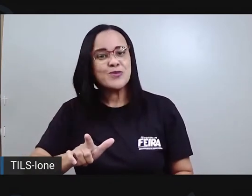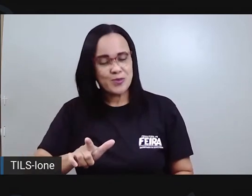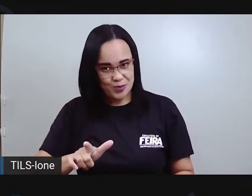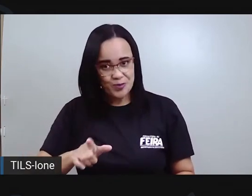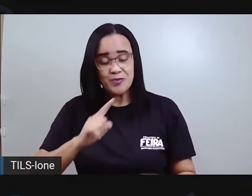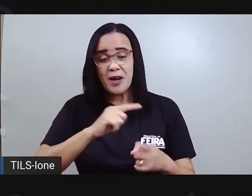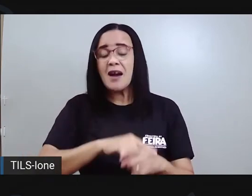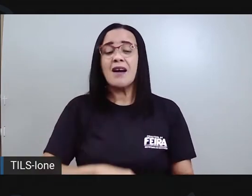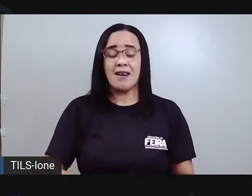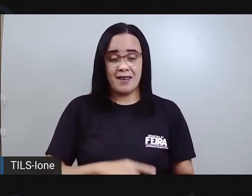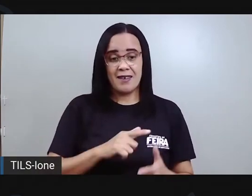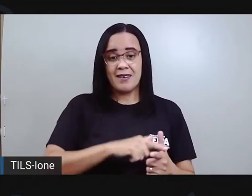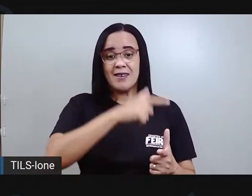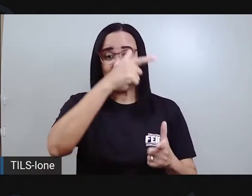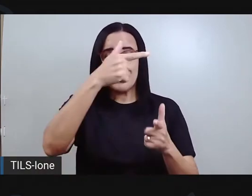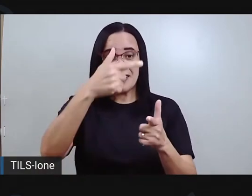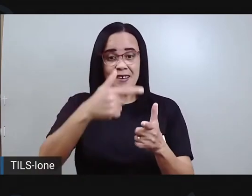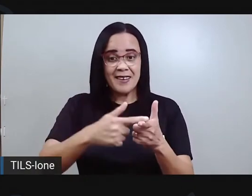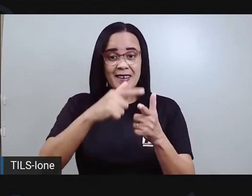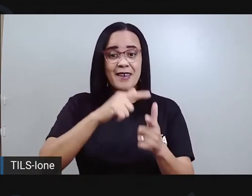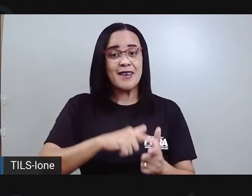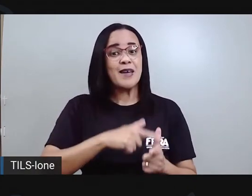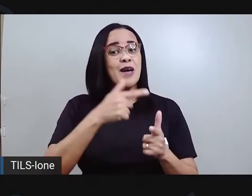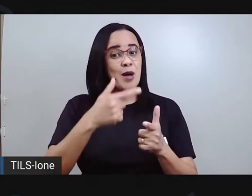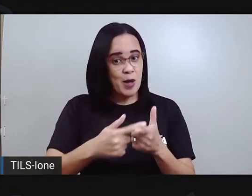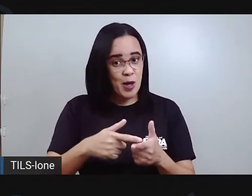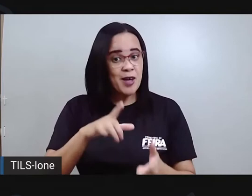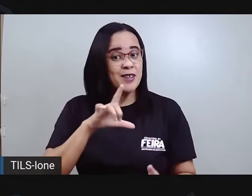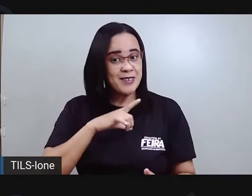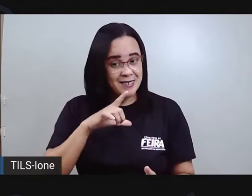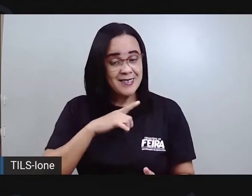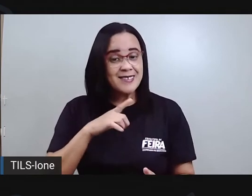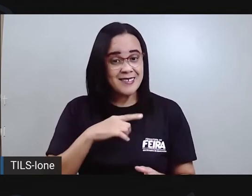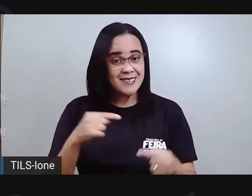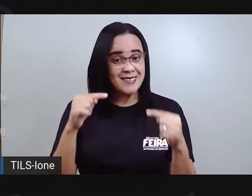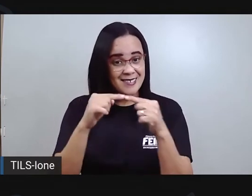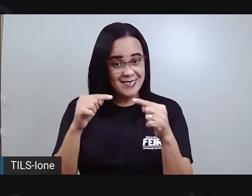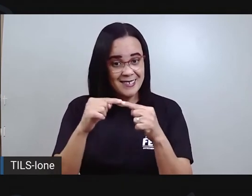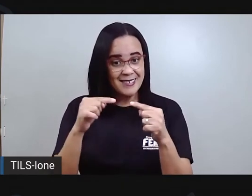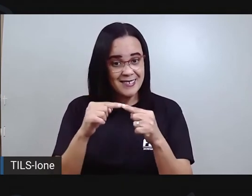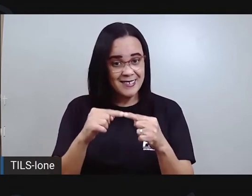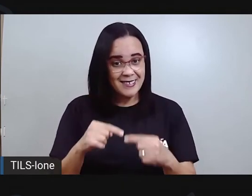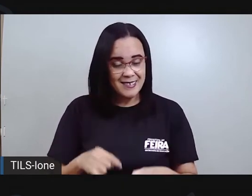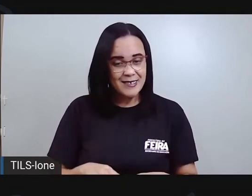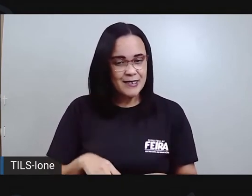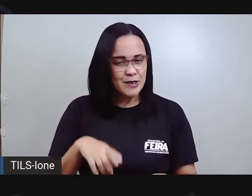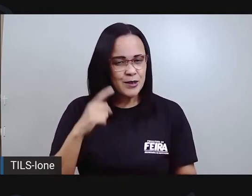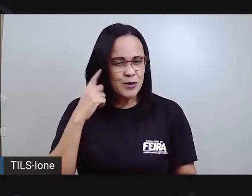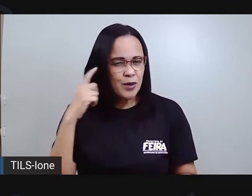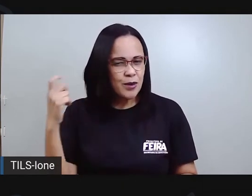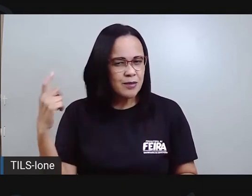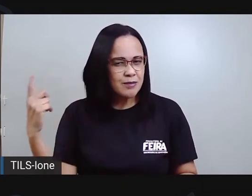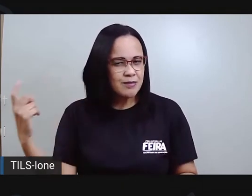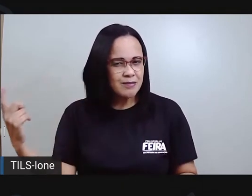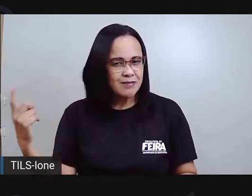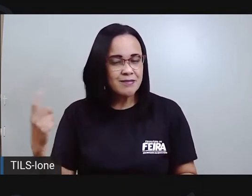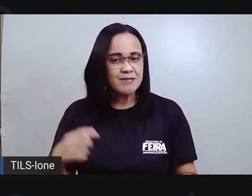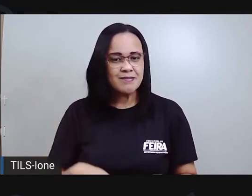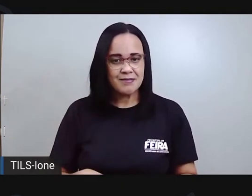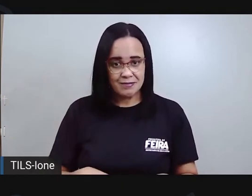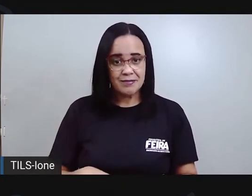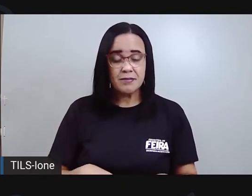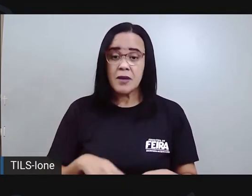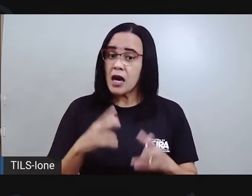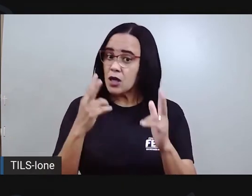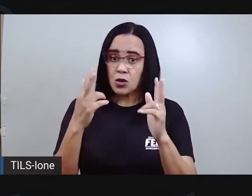daqui, que está no grave, é a mesma daqui, que é mais agudinha. Vamos ouvir? Ah, vamos sim. É a mesma